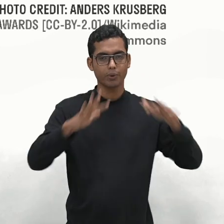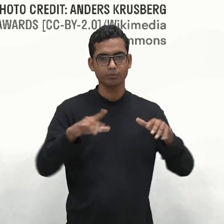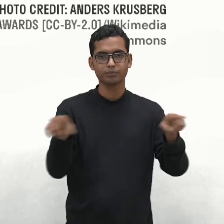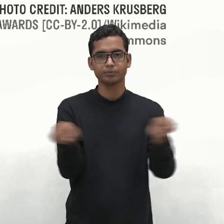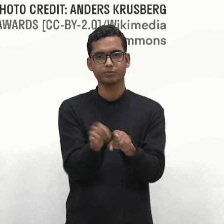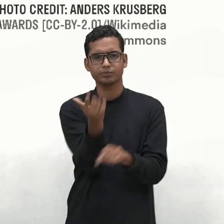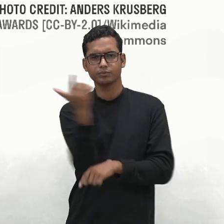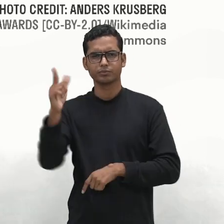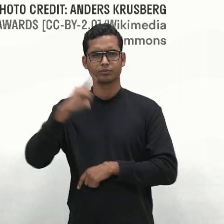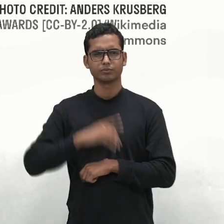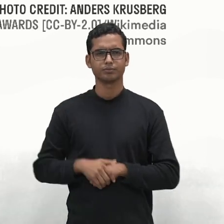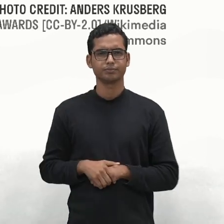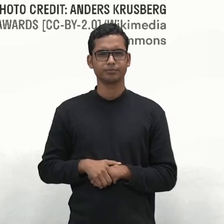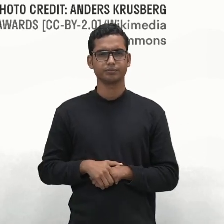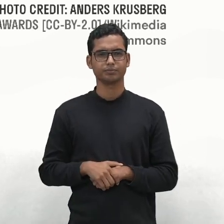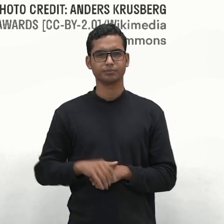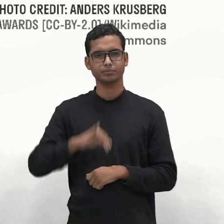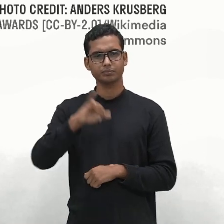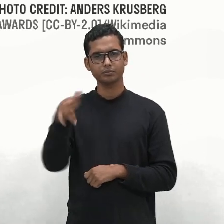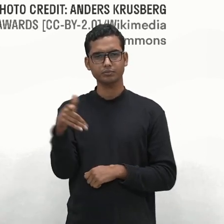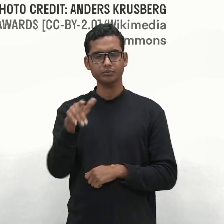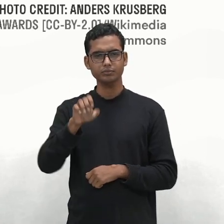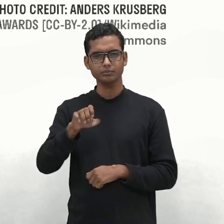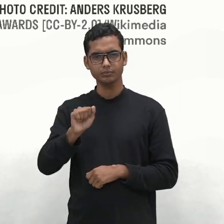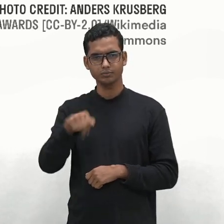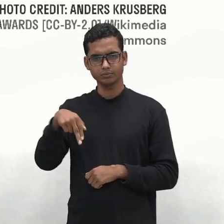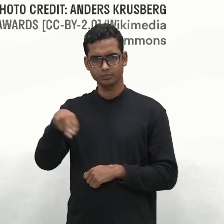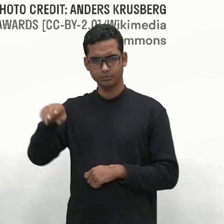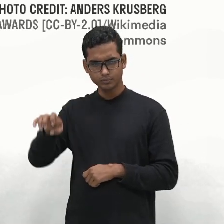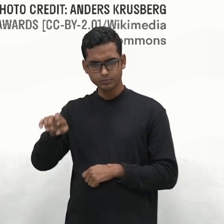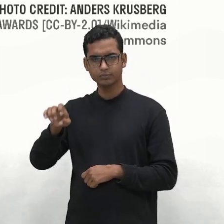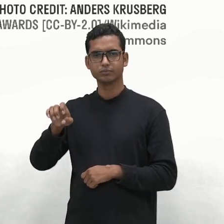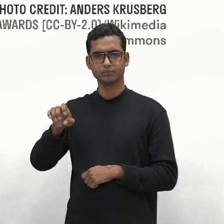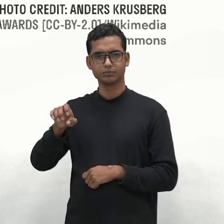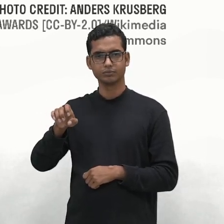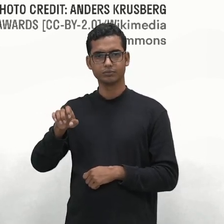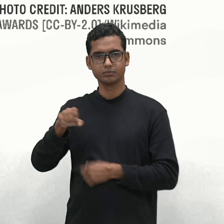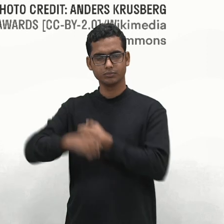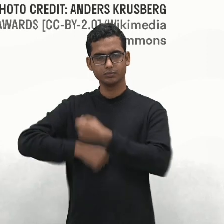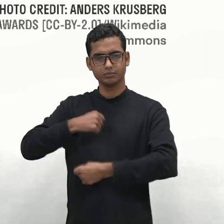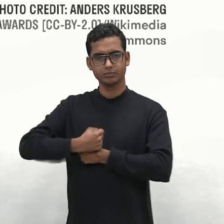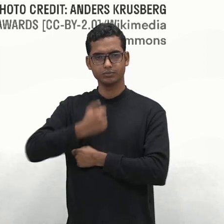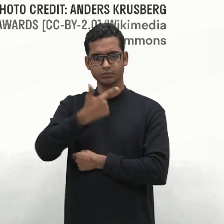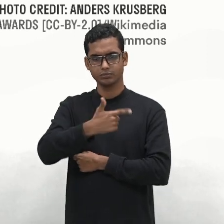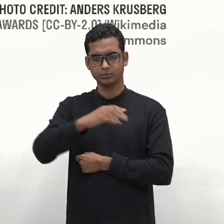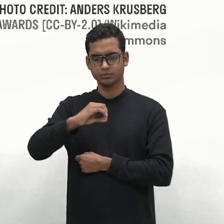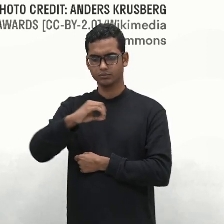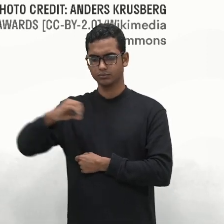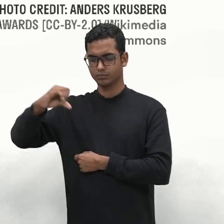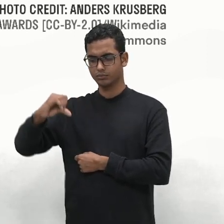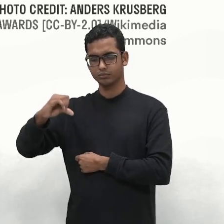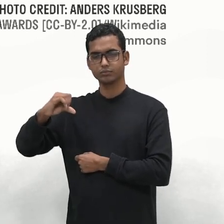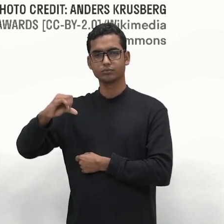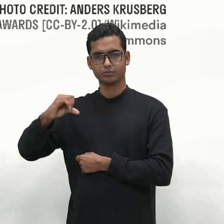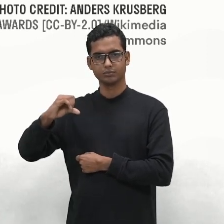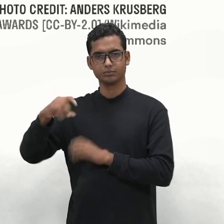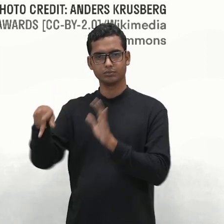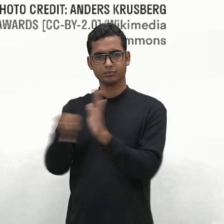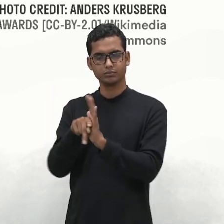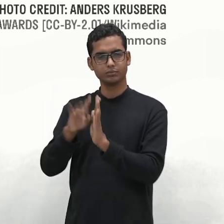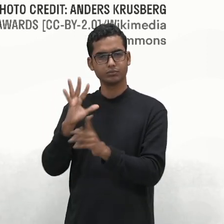né? Embora ele tenha falecido em 2009, A obra de arte ambiental e